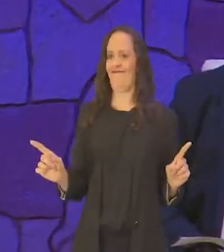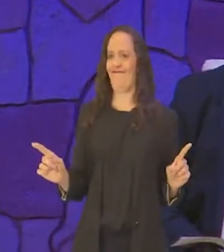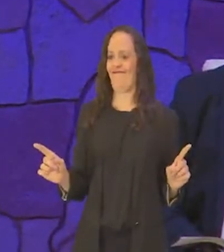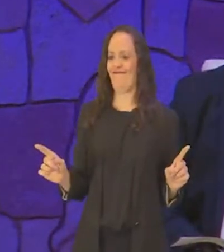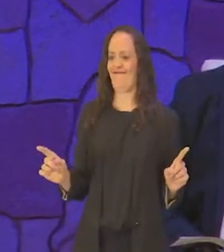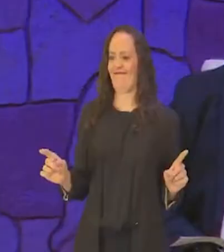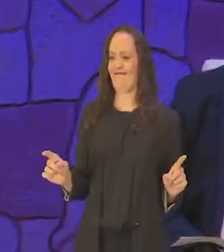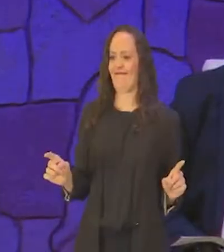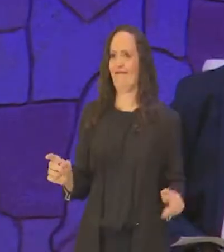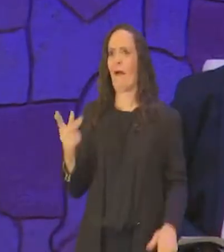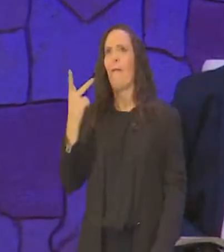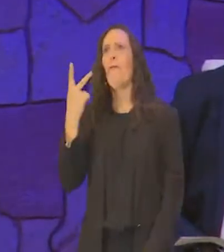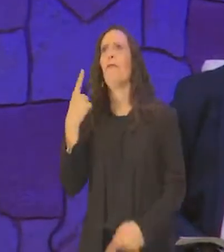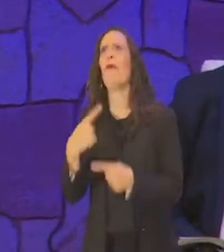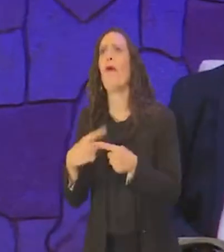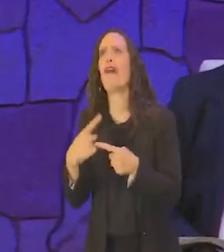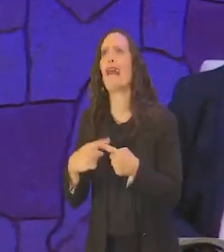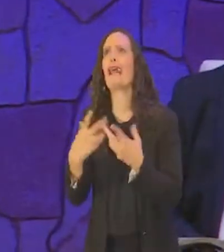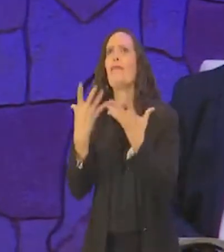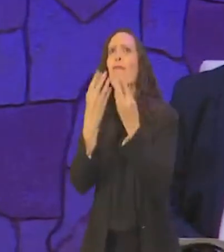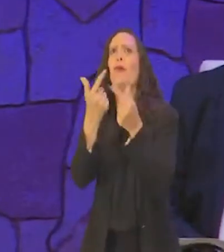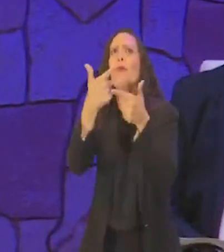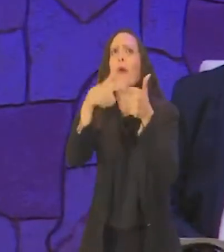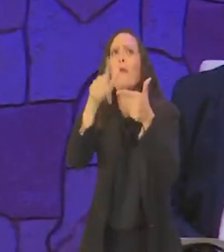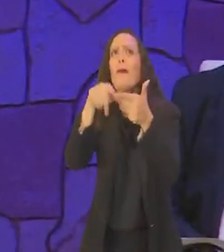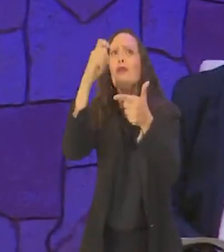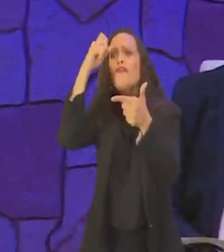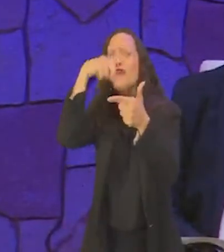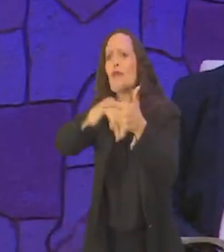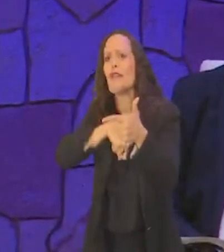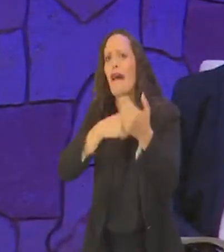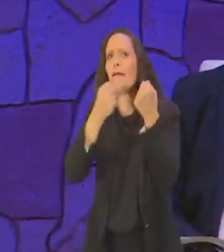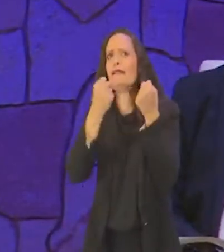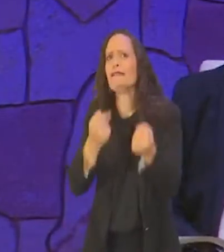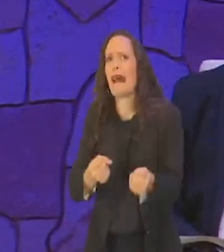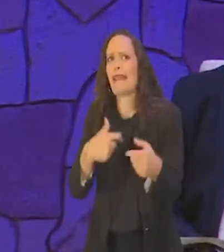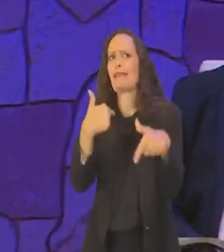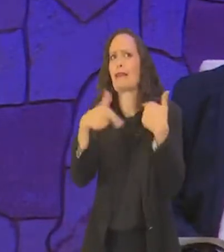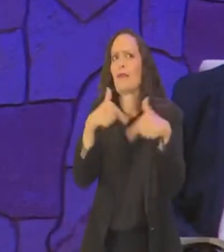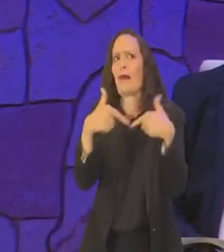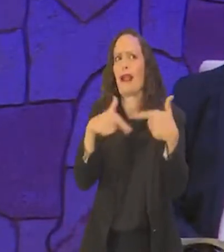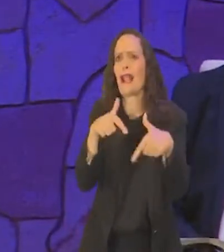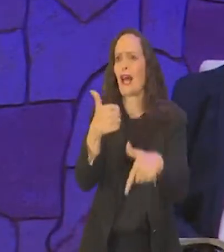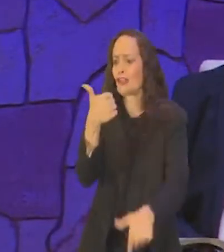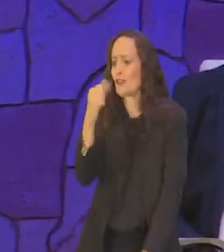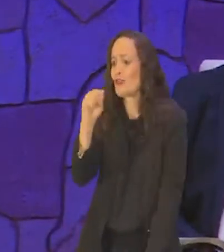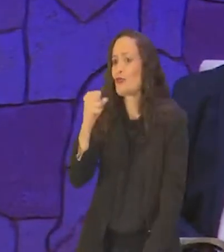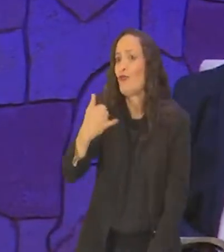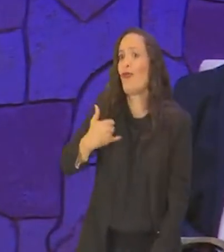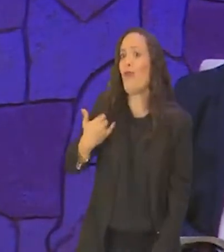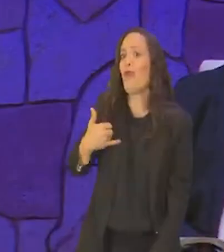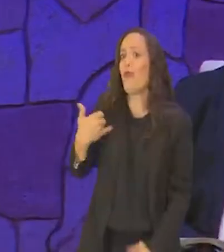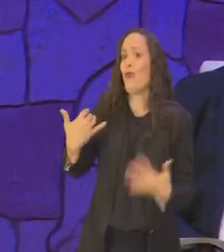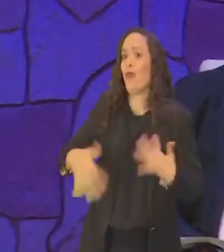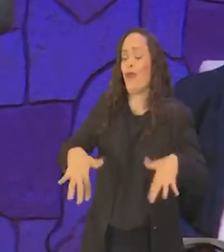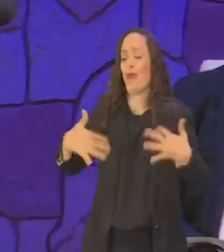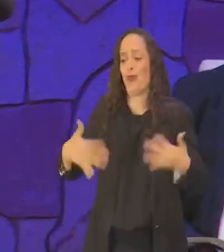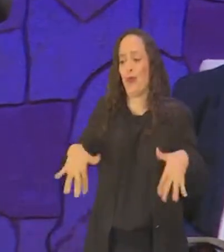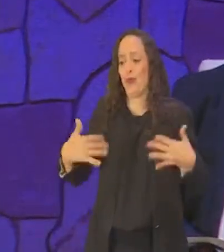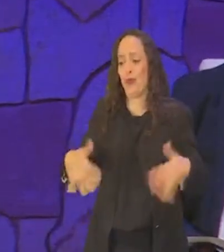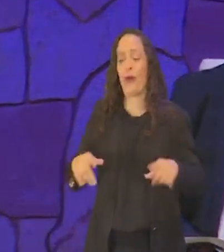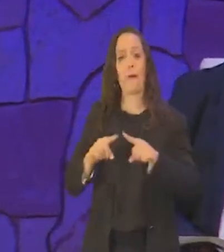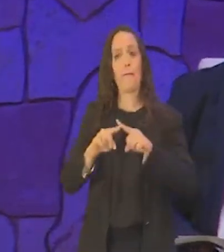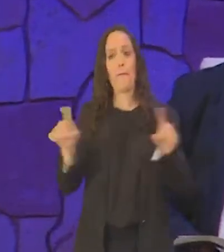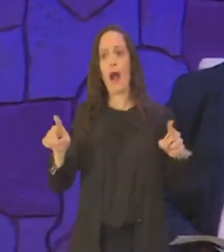Por que este vale, Senhor? Por que este vale para um jovem de 18 anos ter que